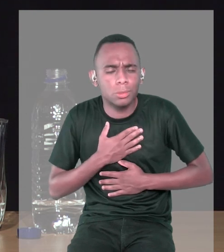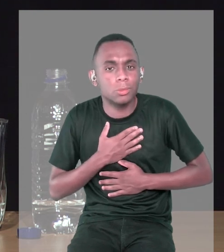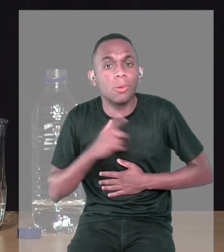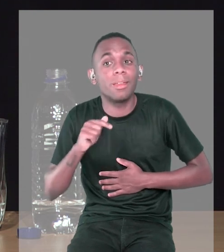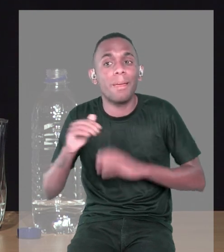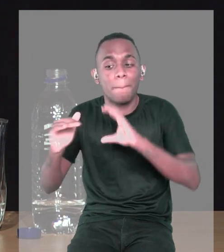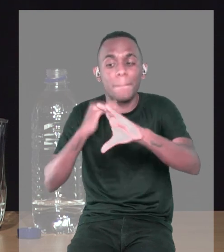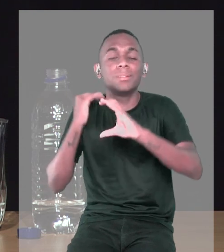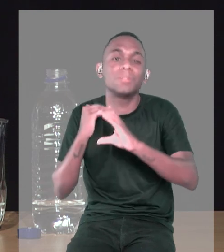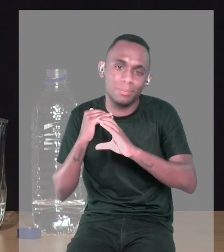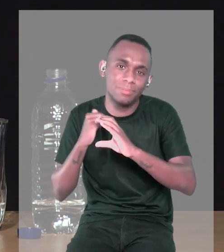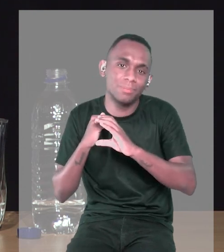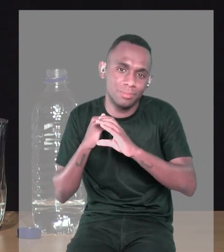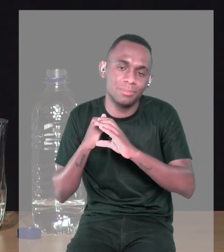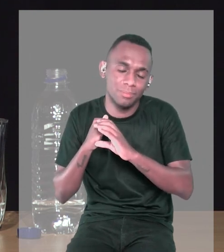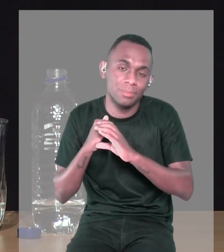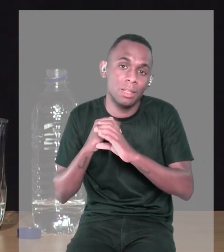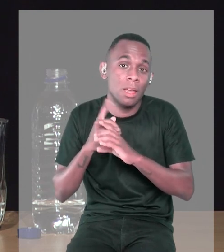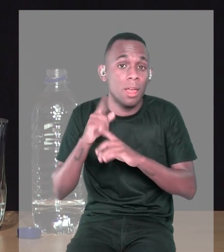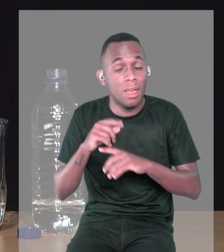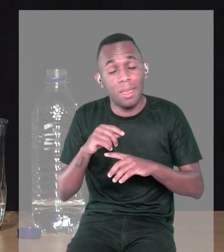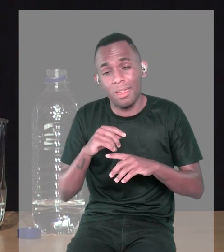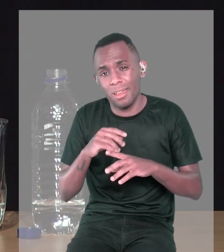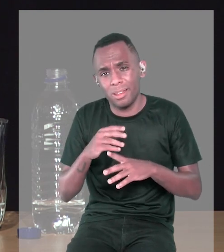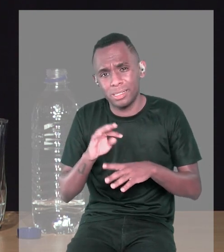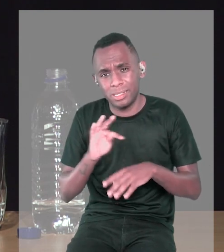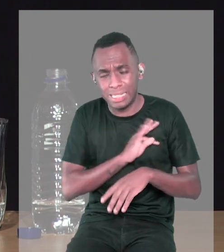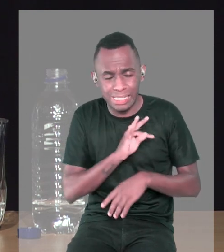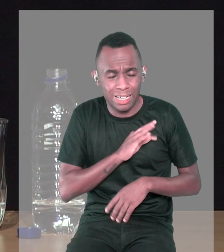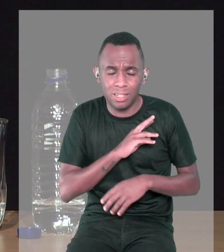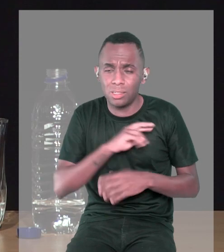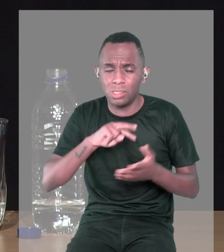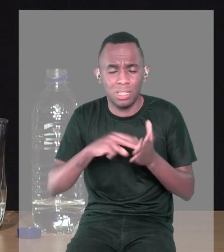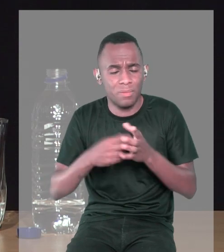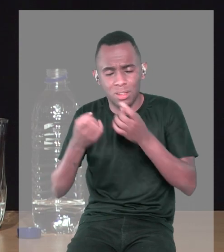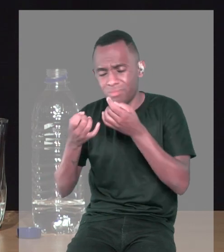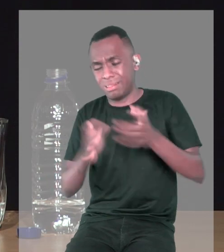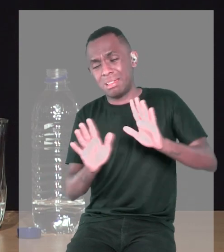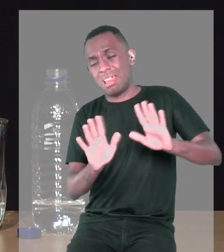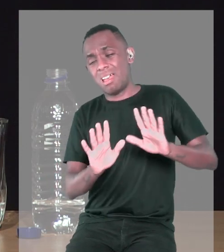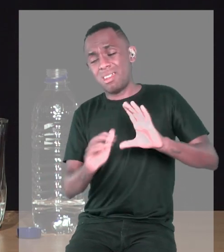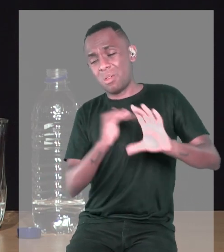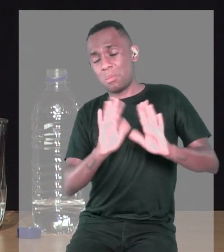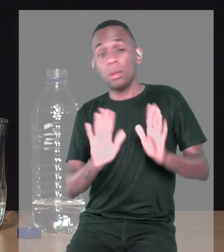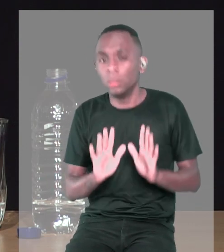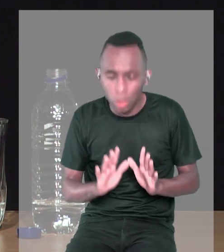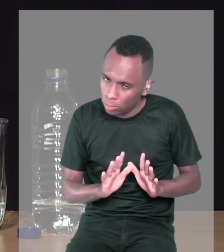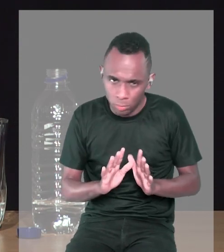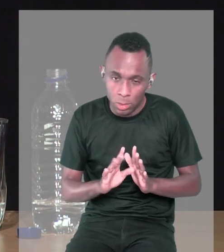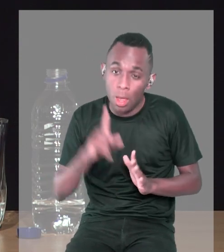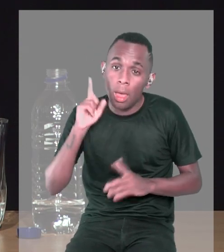com uma repulsa ao e-mail, não é nada disso. Como eu falei, é uma crítica a uma